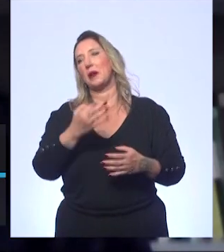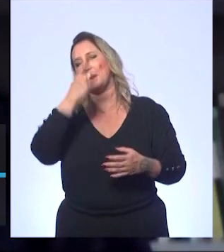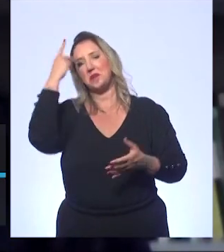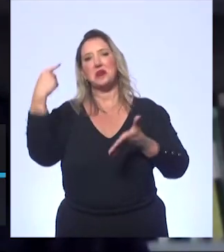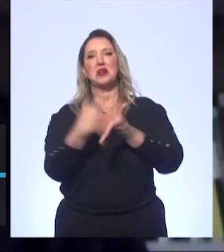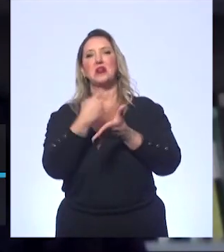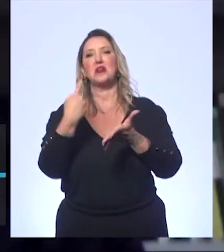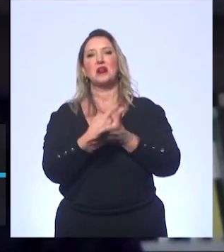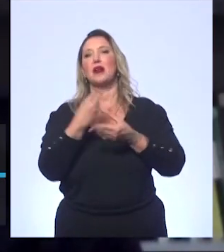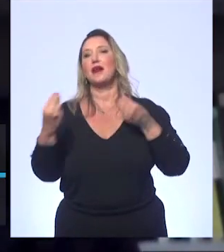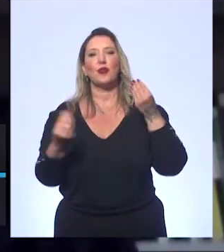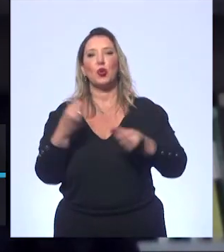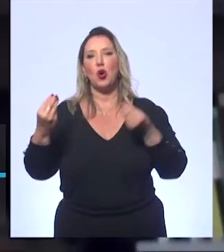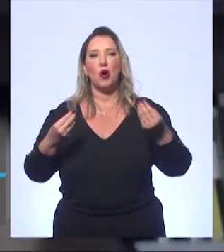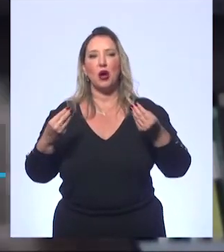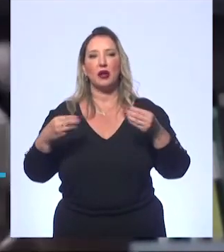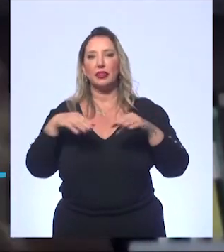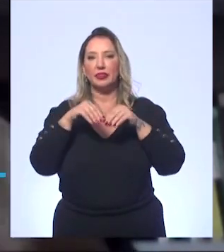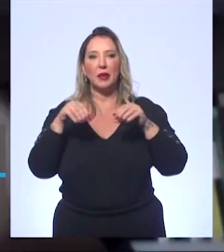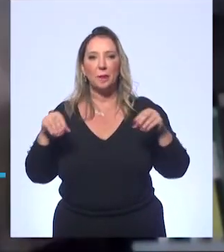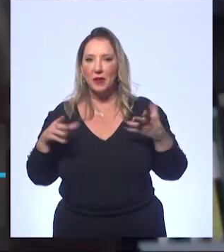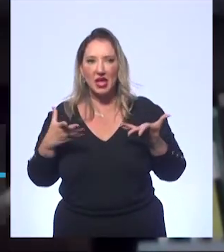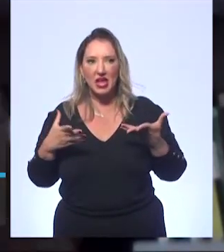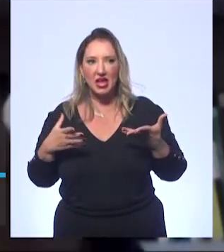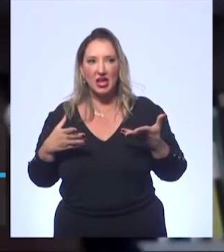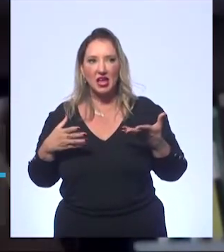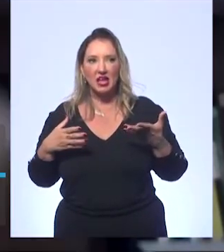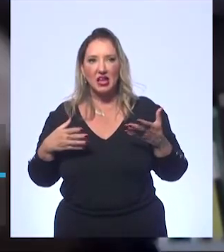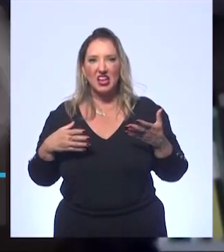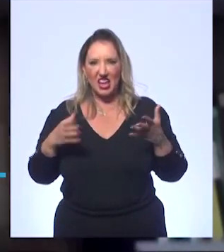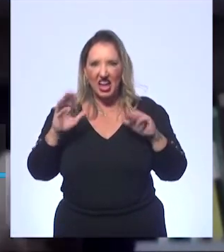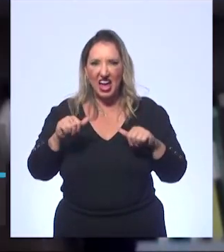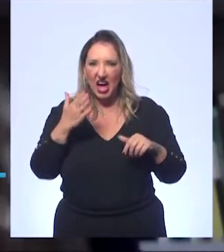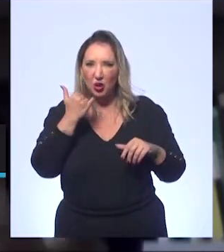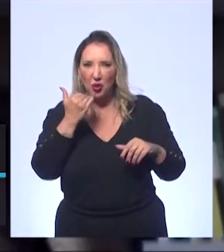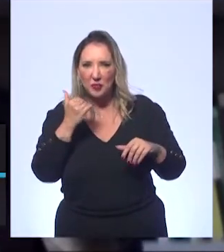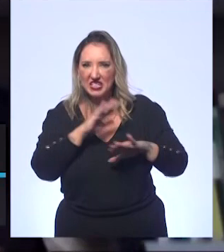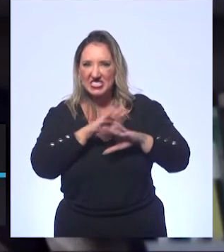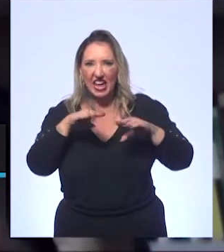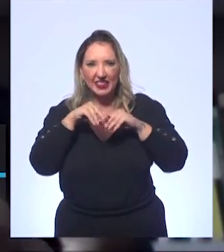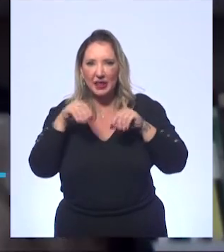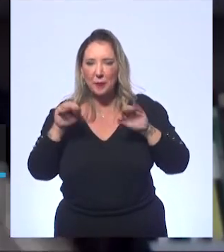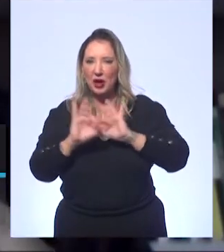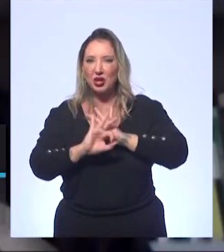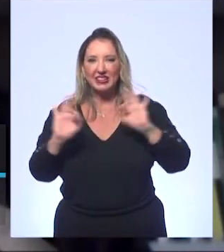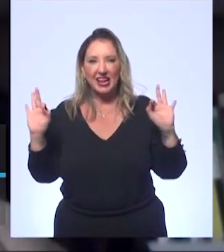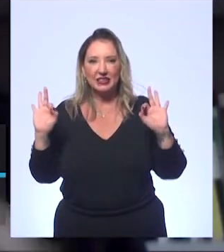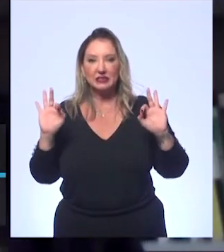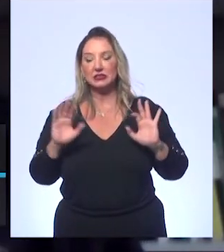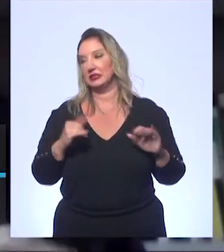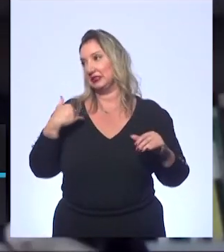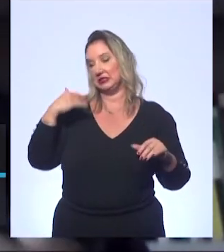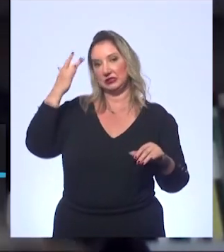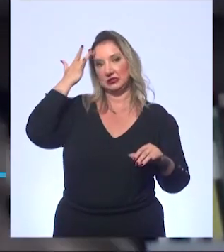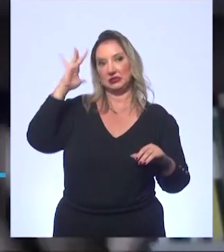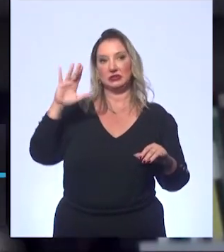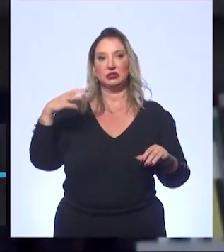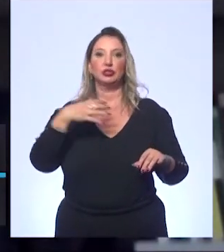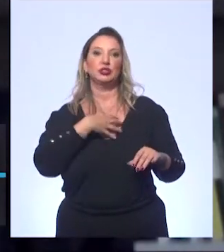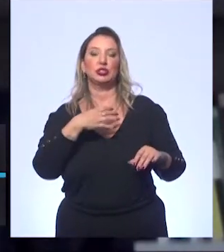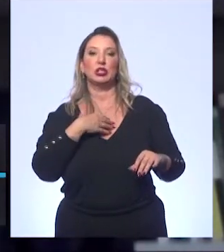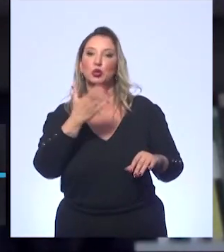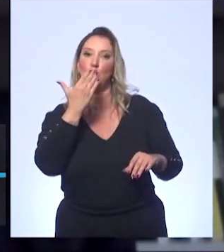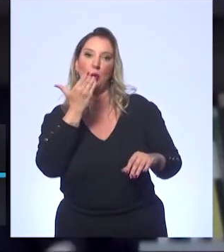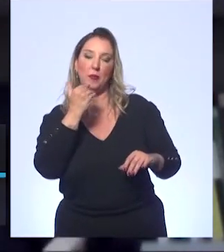mas Cornélio, como é que é a questão do tempero? É possível comer a polenta sem tempero? Eu falei, olha, nós temos a nossa maneira